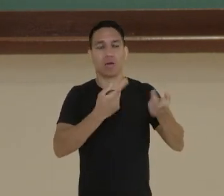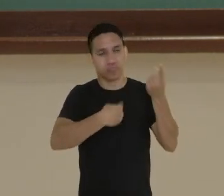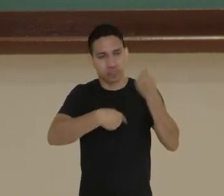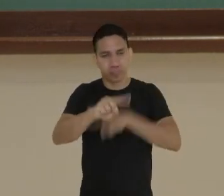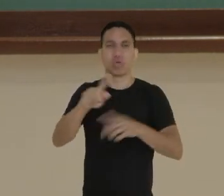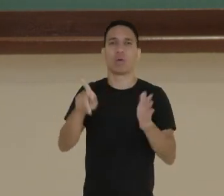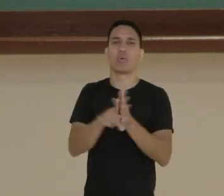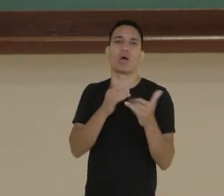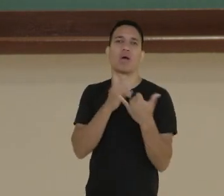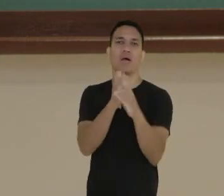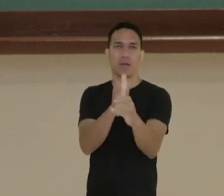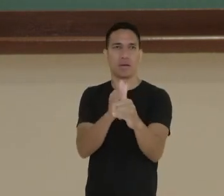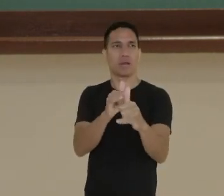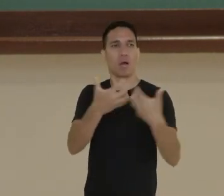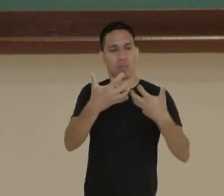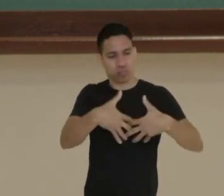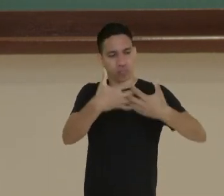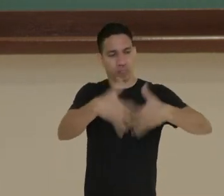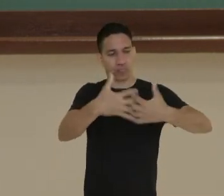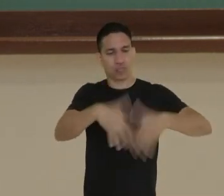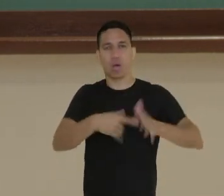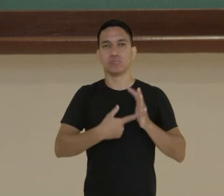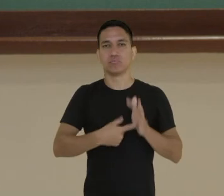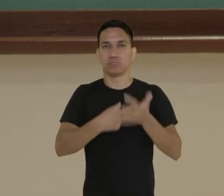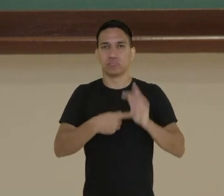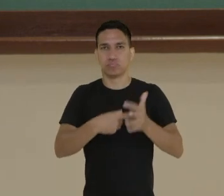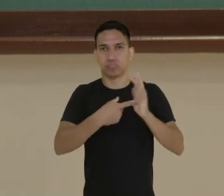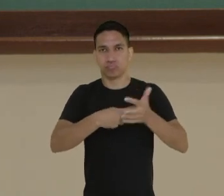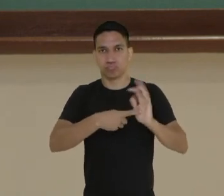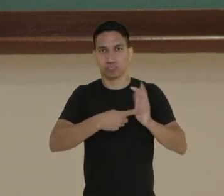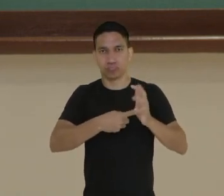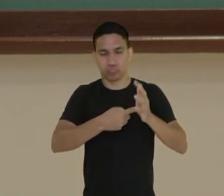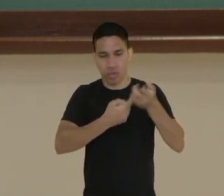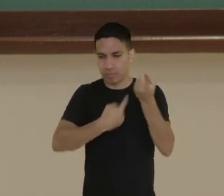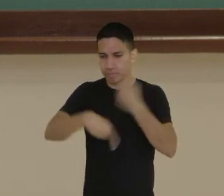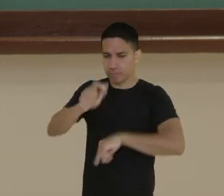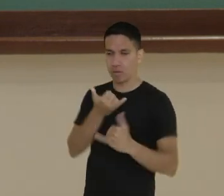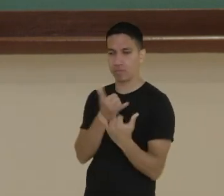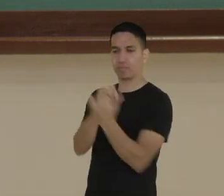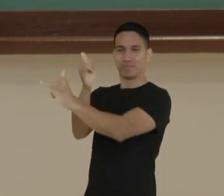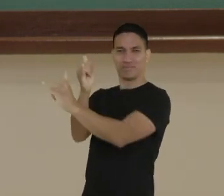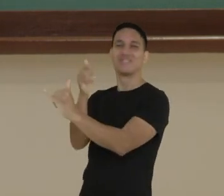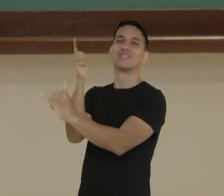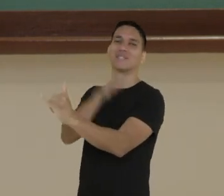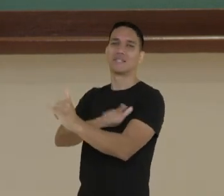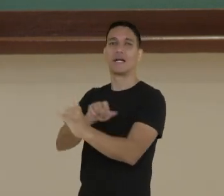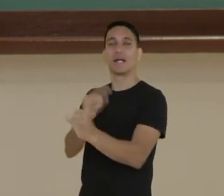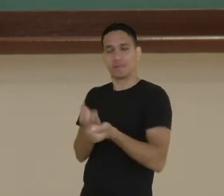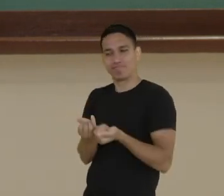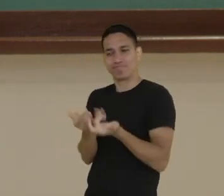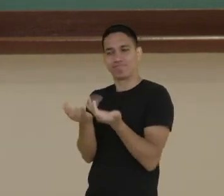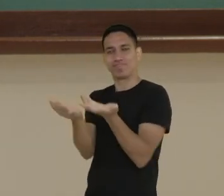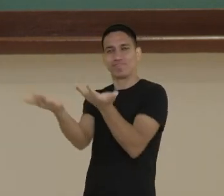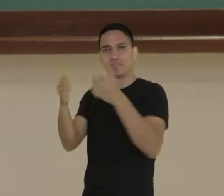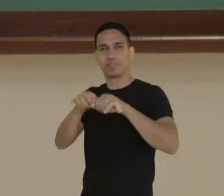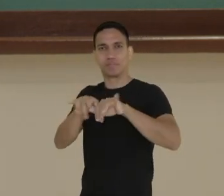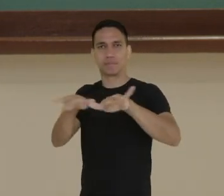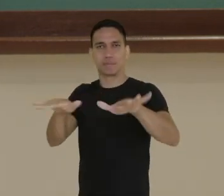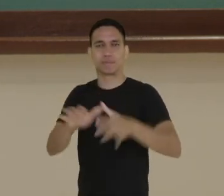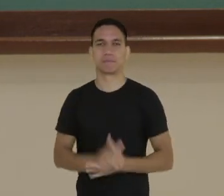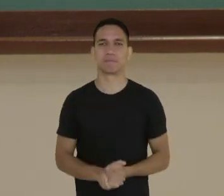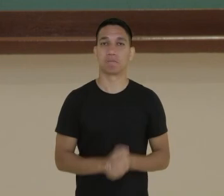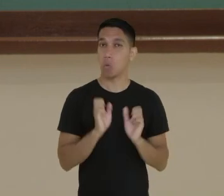energia cinética aqui através da turbina. Essa energia cinética transforma, através do gerador, é transformada em energia